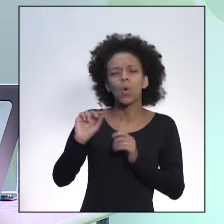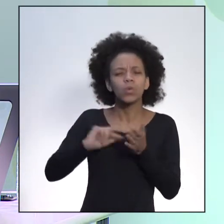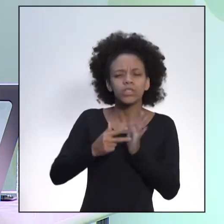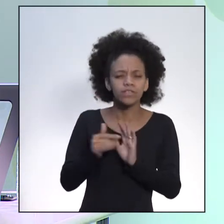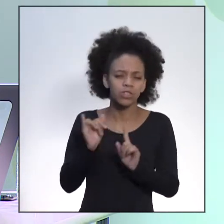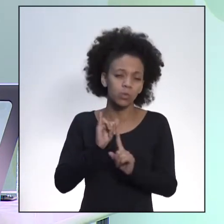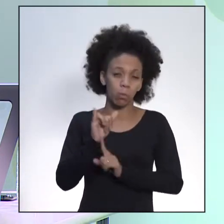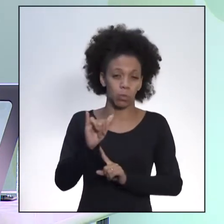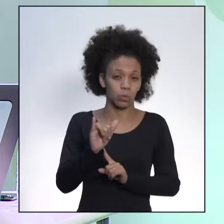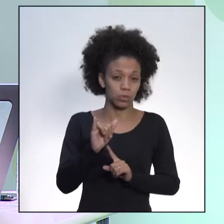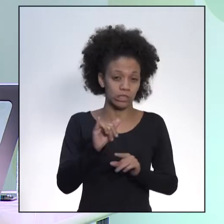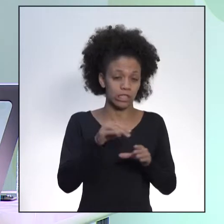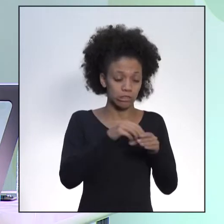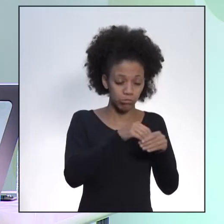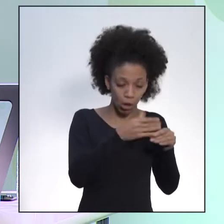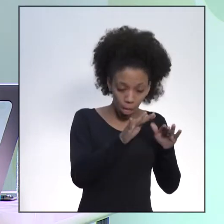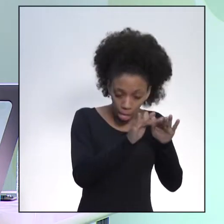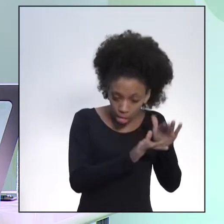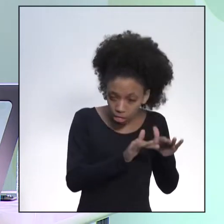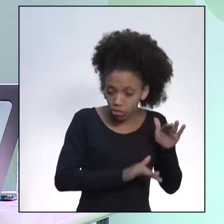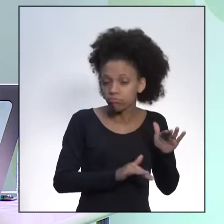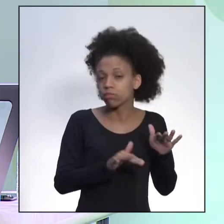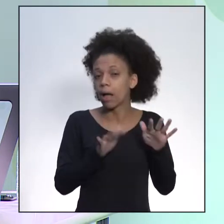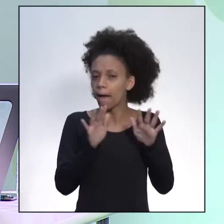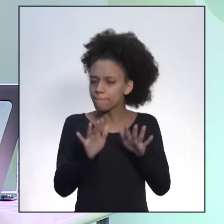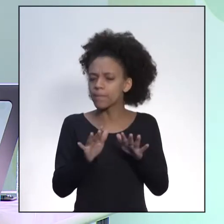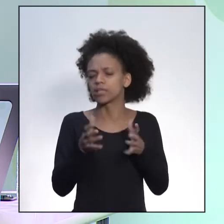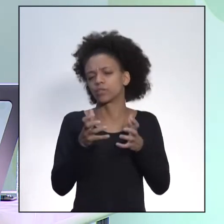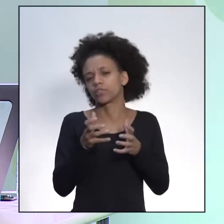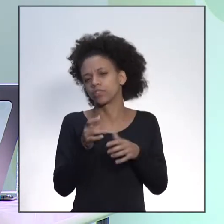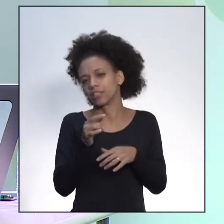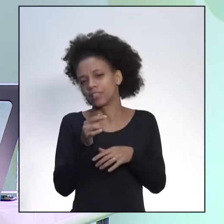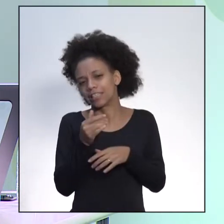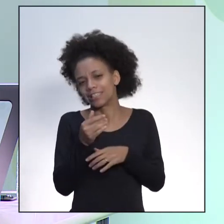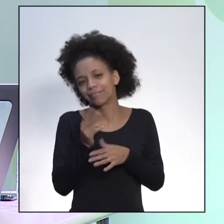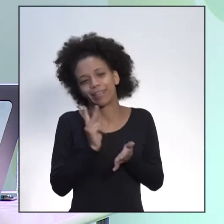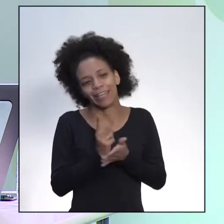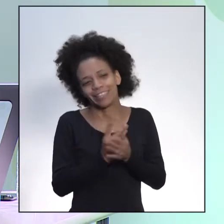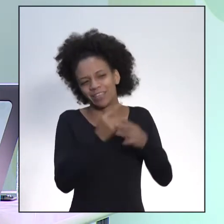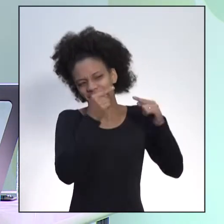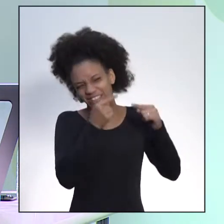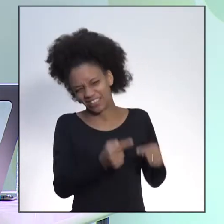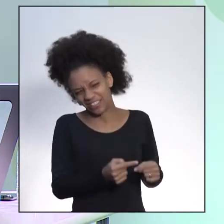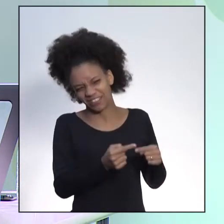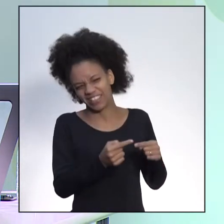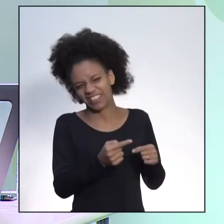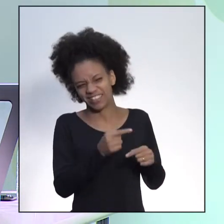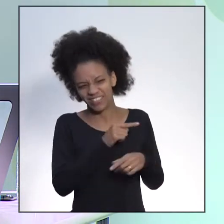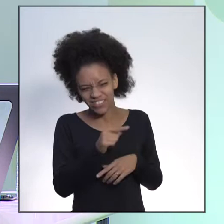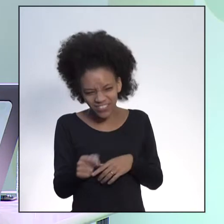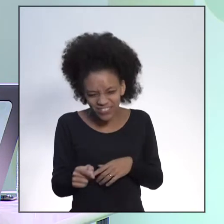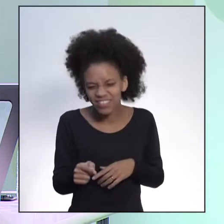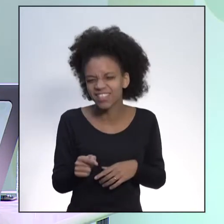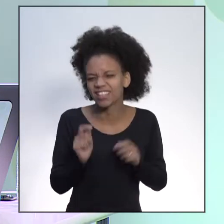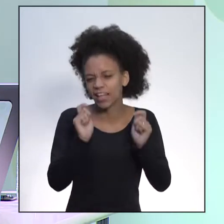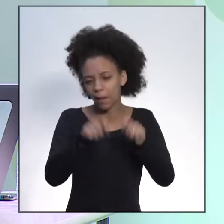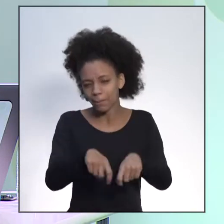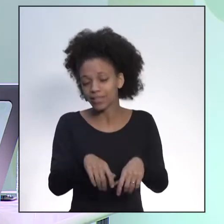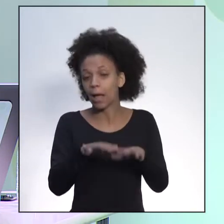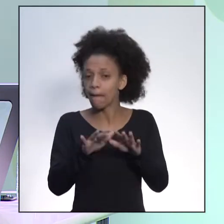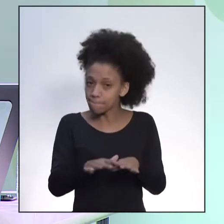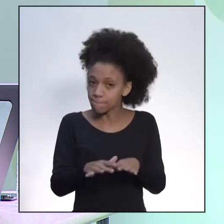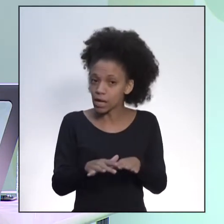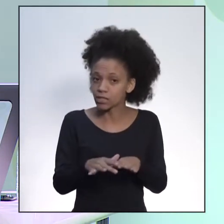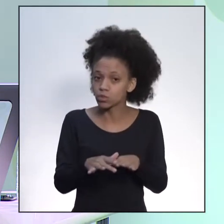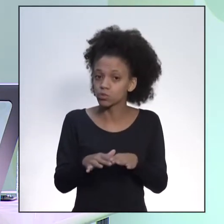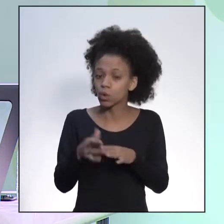é indisciplina, do que é incivilidade. Então, queria te pedir aqui, eu sei que eu estou sempre desafiando a capacidade de síntese de vocês, mas no comentário